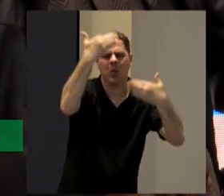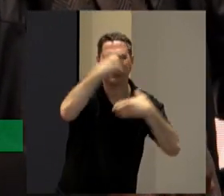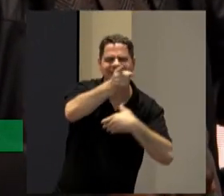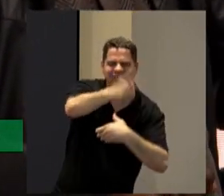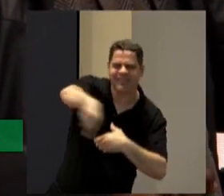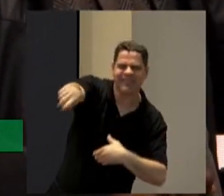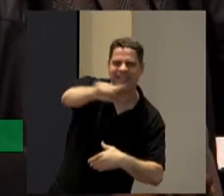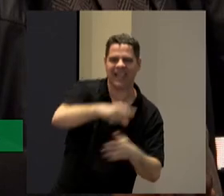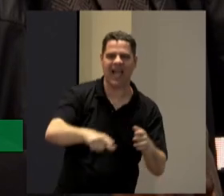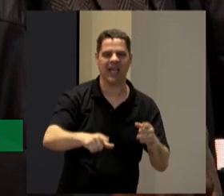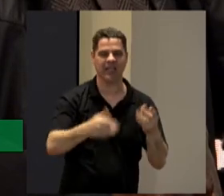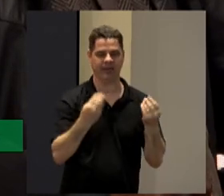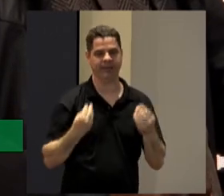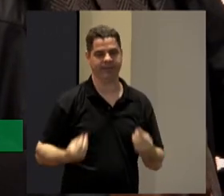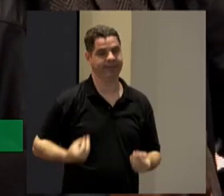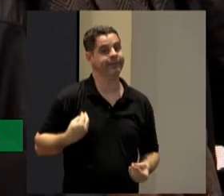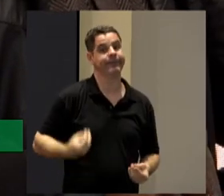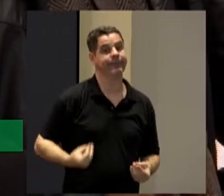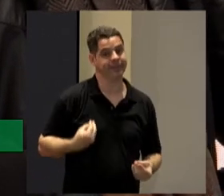todas as pessoas que